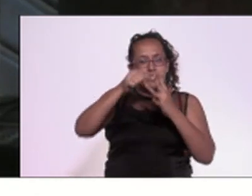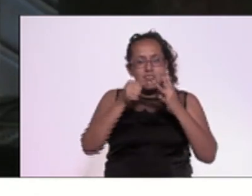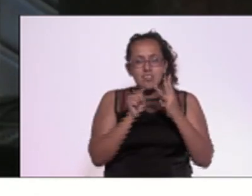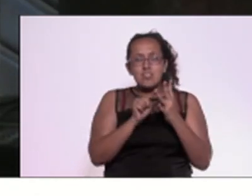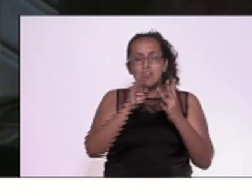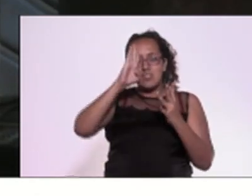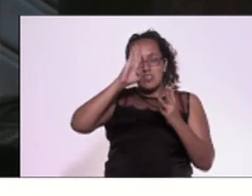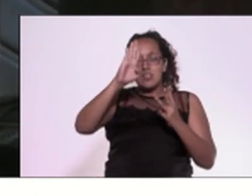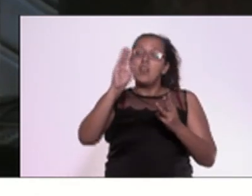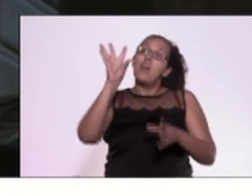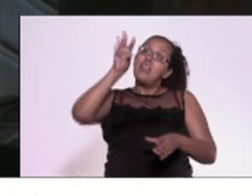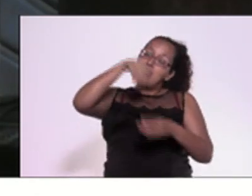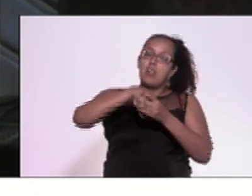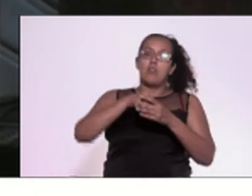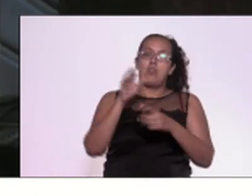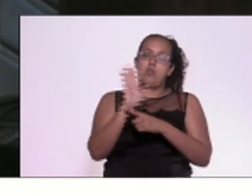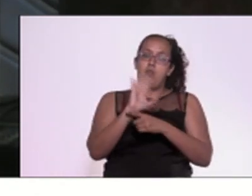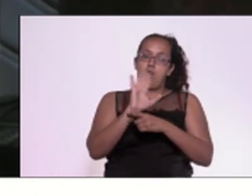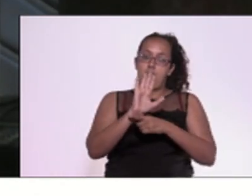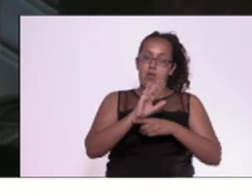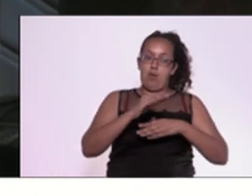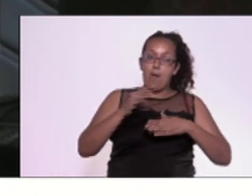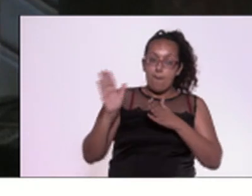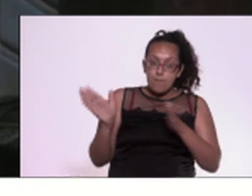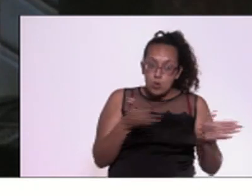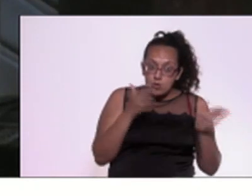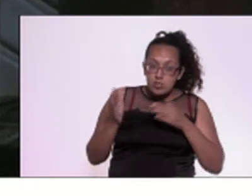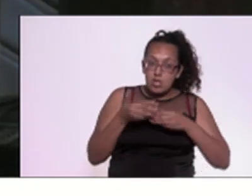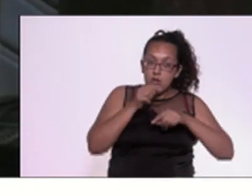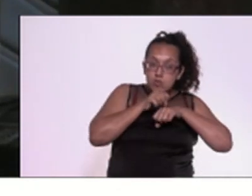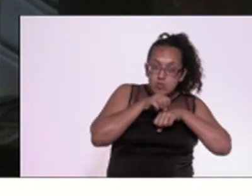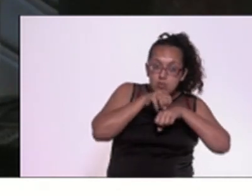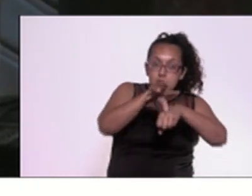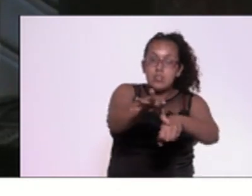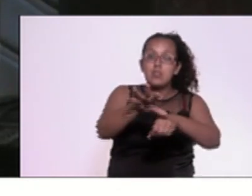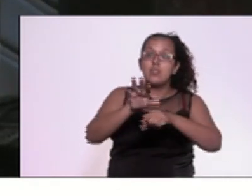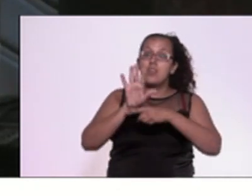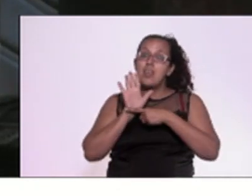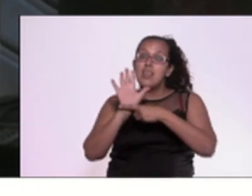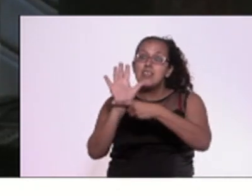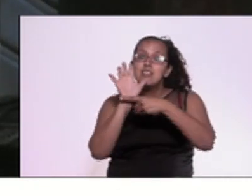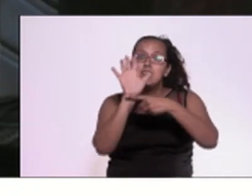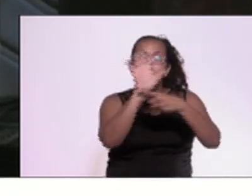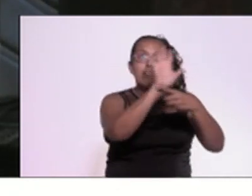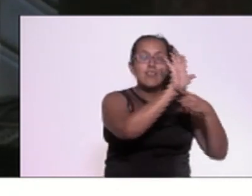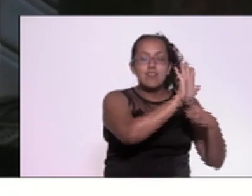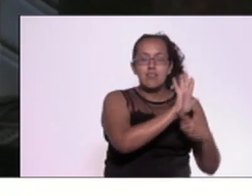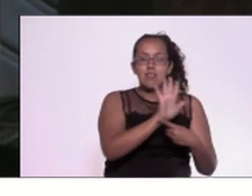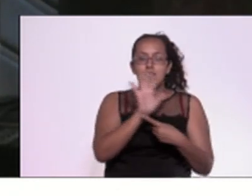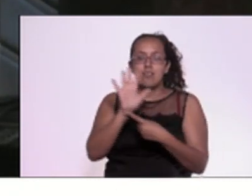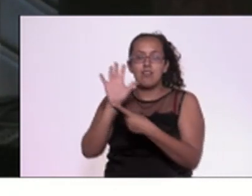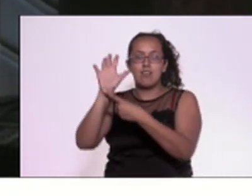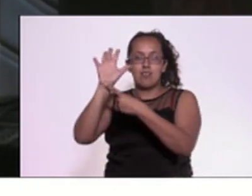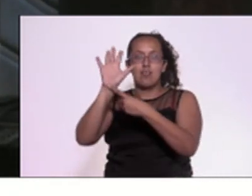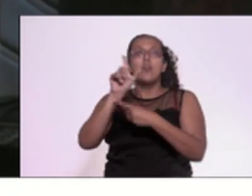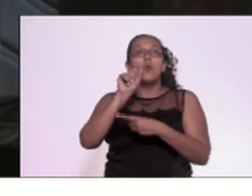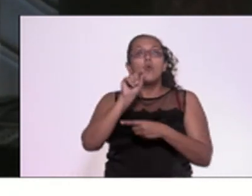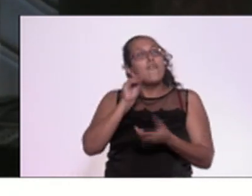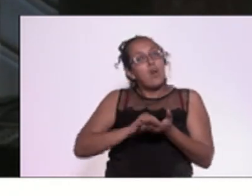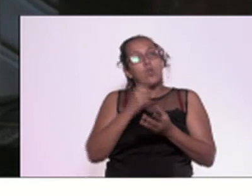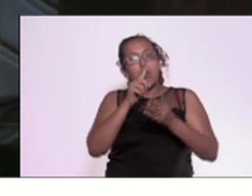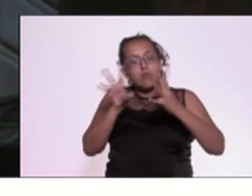segurança pública através da cultura e único exclusivamente da cultura. O que me move mais no Ponto Cine, assim, que me faz continuar,